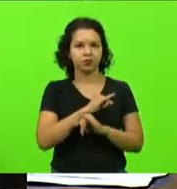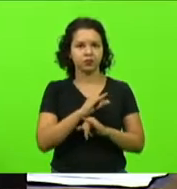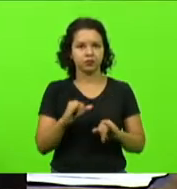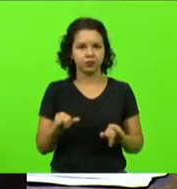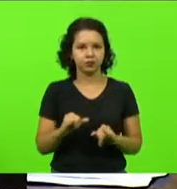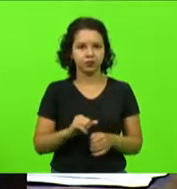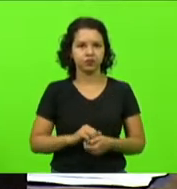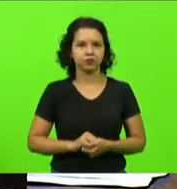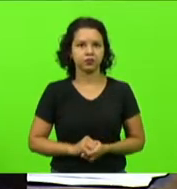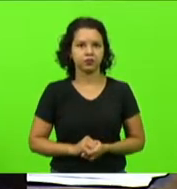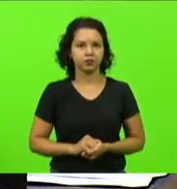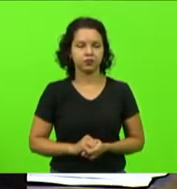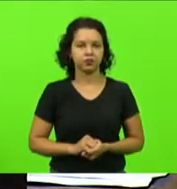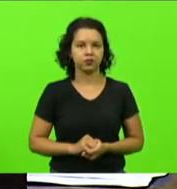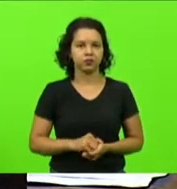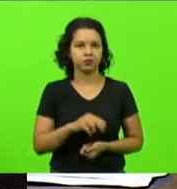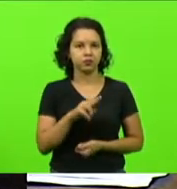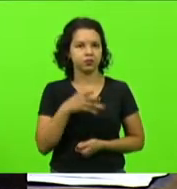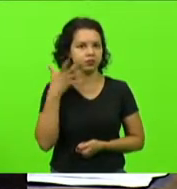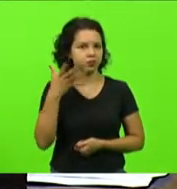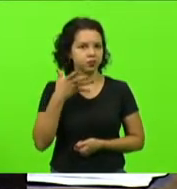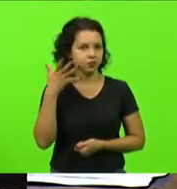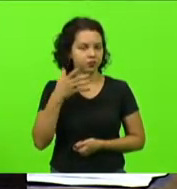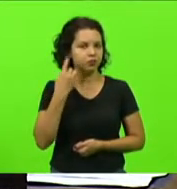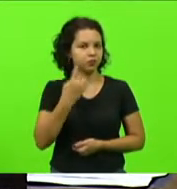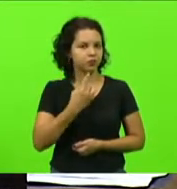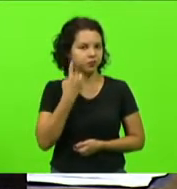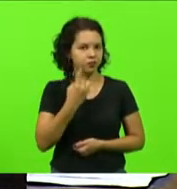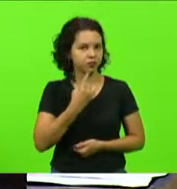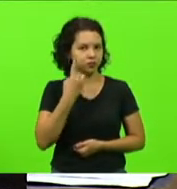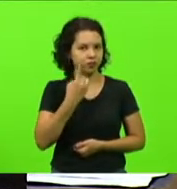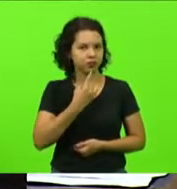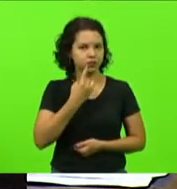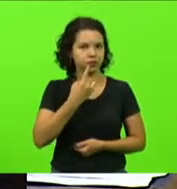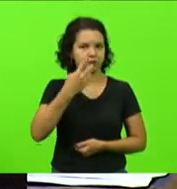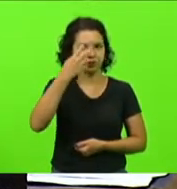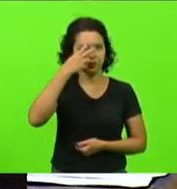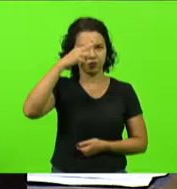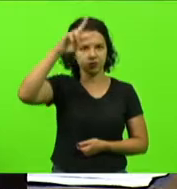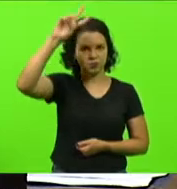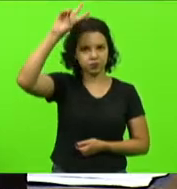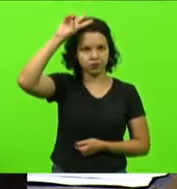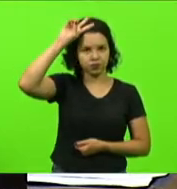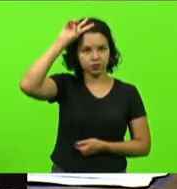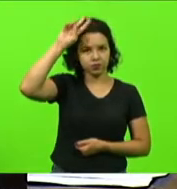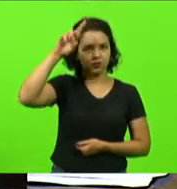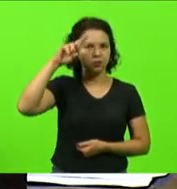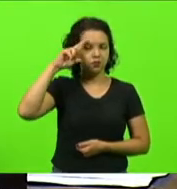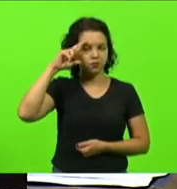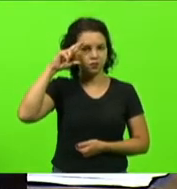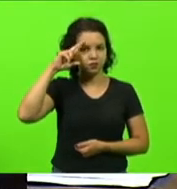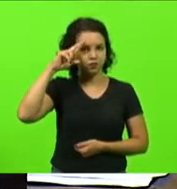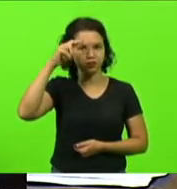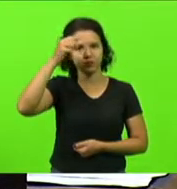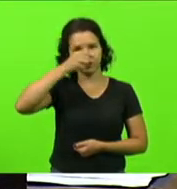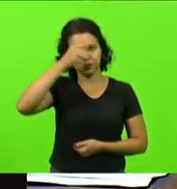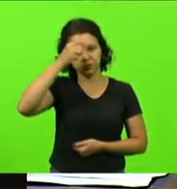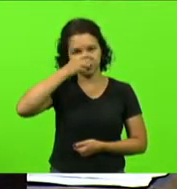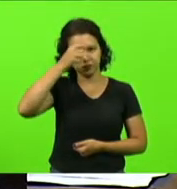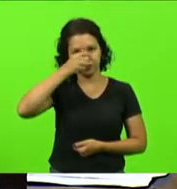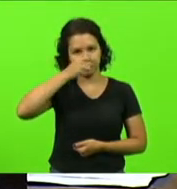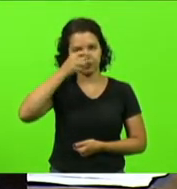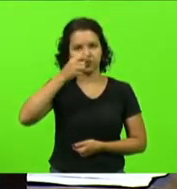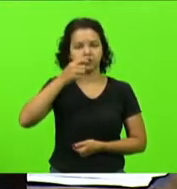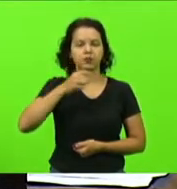Fizeram uso da palavra os senhores deputados, doutor Vicente Caro Prezo, Ricardo Alba, Maurício Clodilark e Pedro